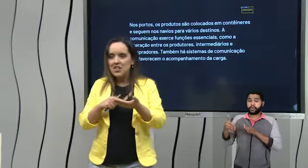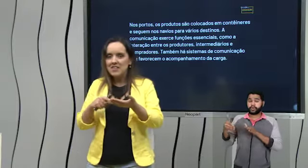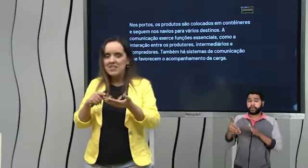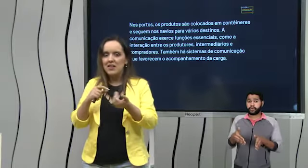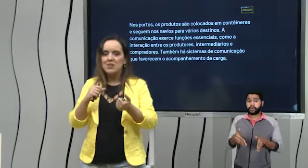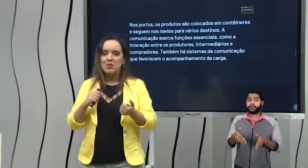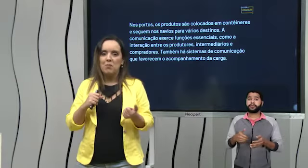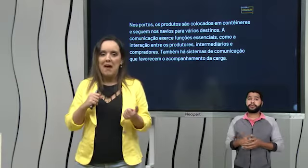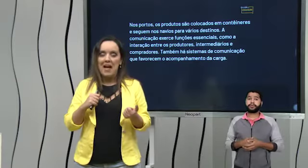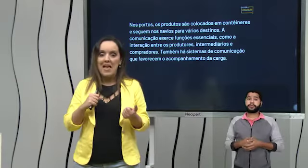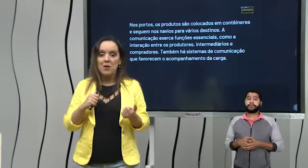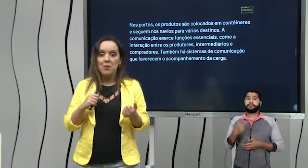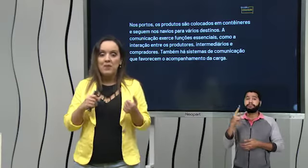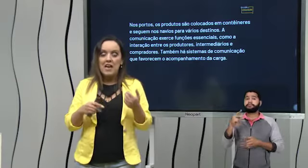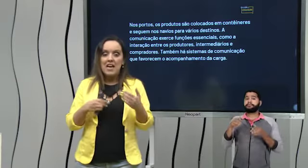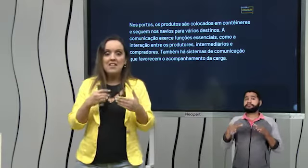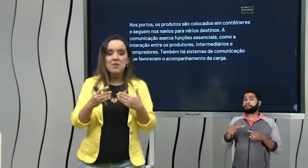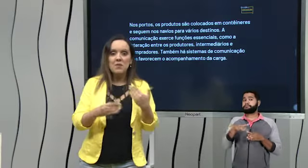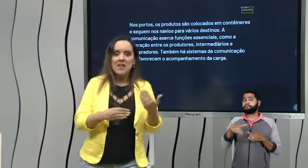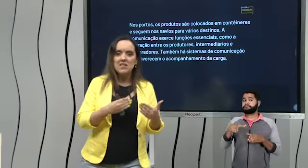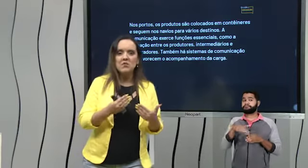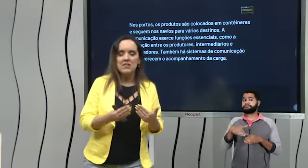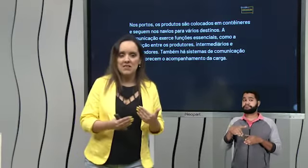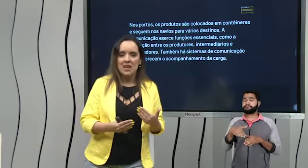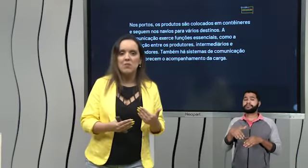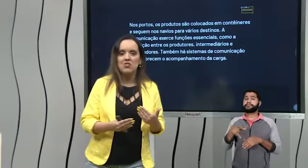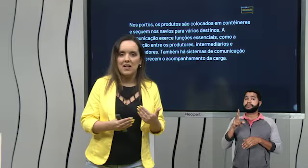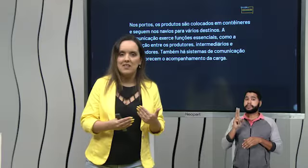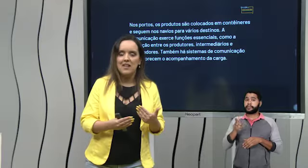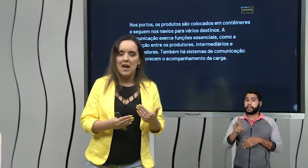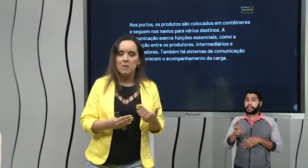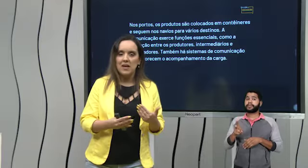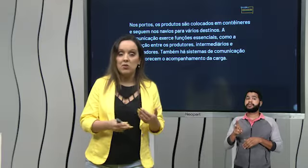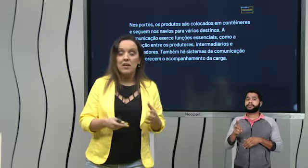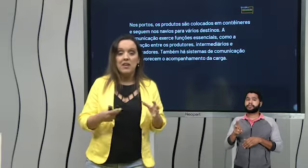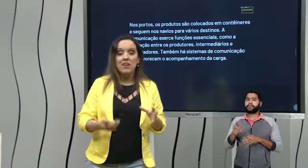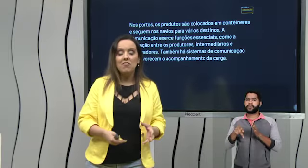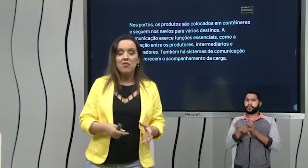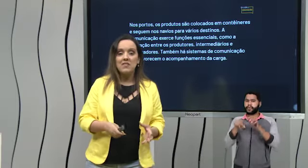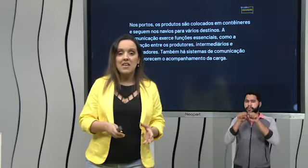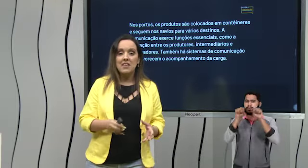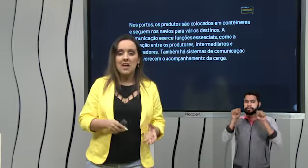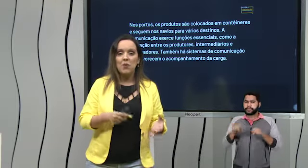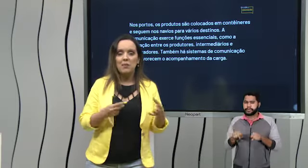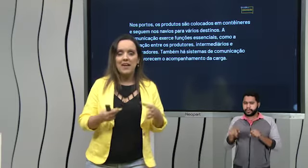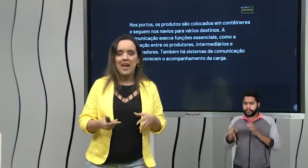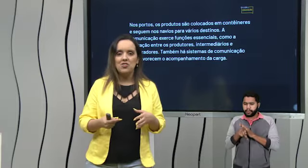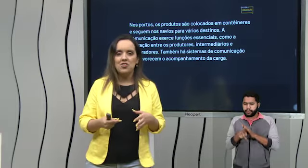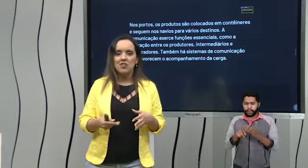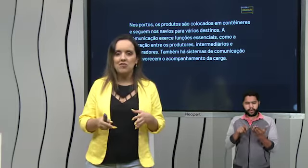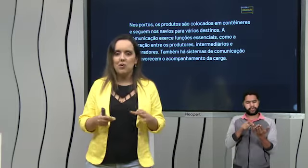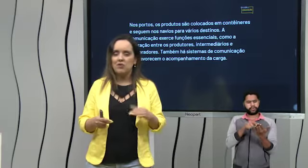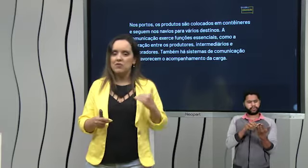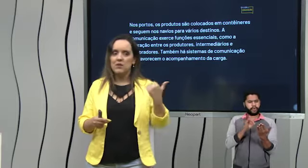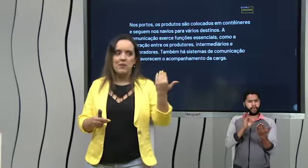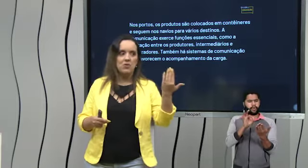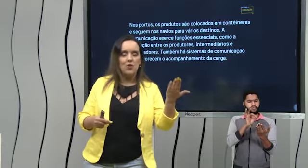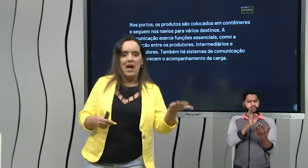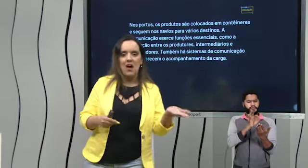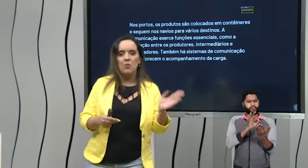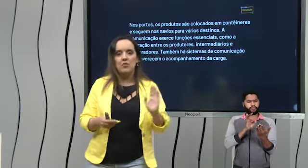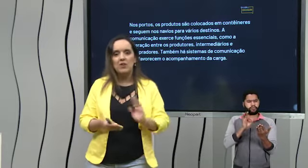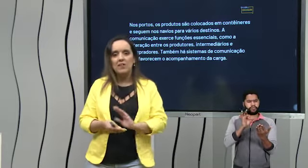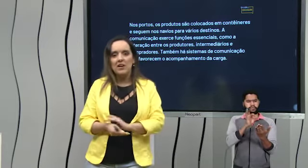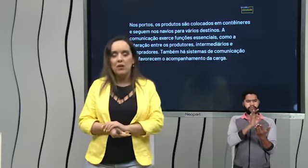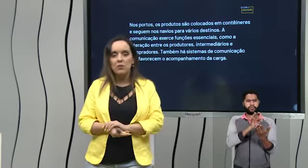se já está no seu bairro esse mesmo sistema de rastreamento que você tem no aplicativo quando